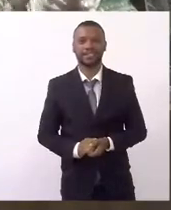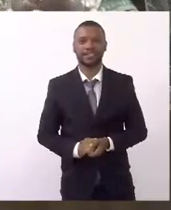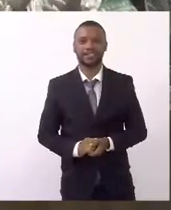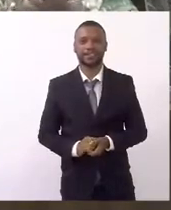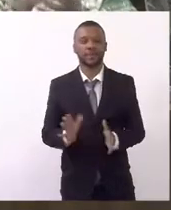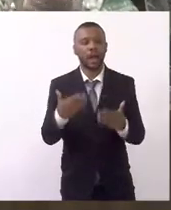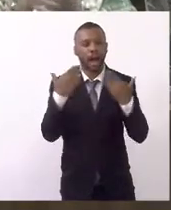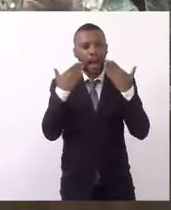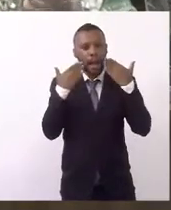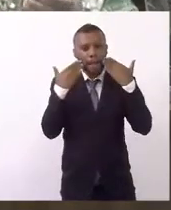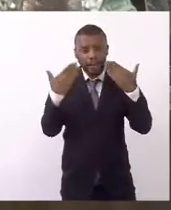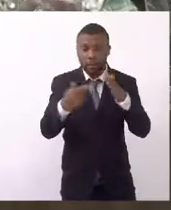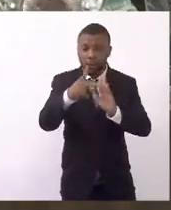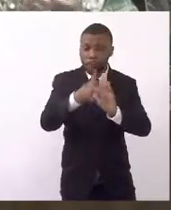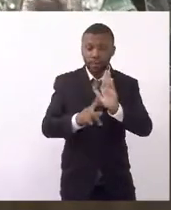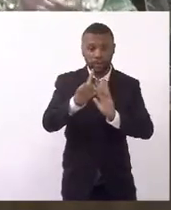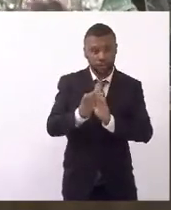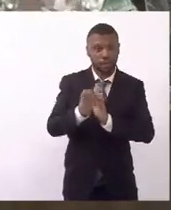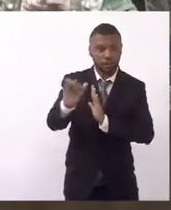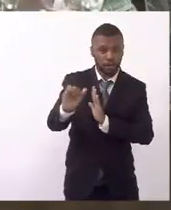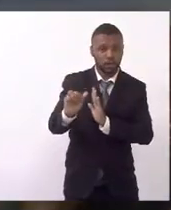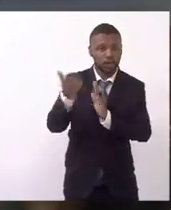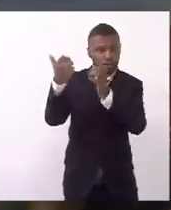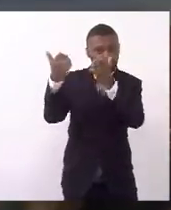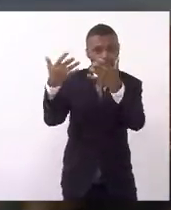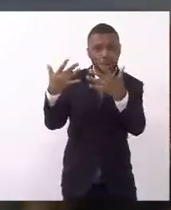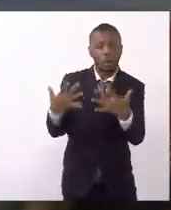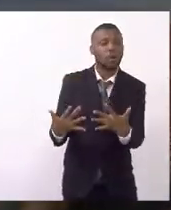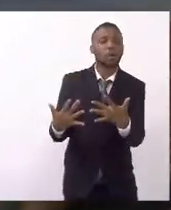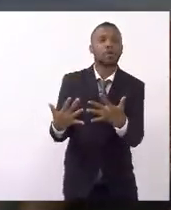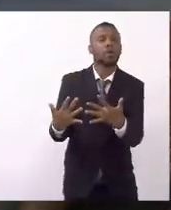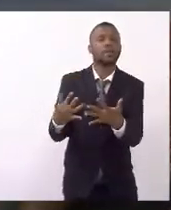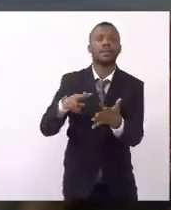hoje apresentamos um projeto de lei que